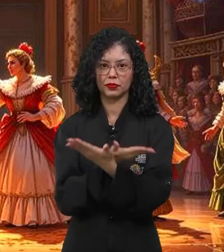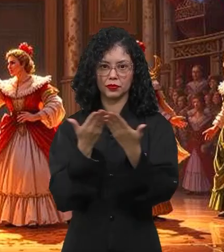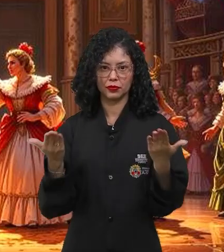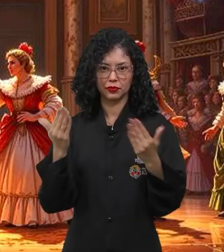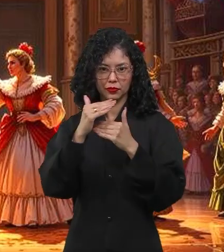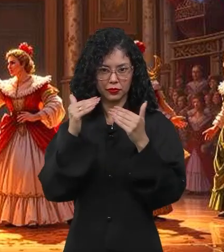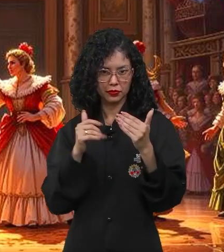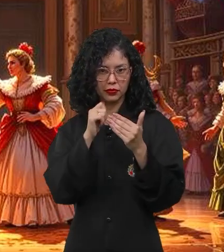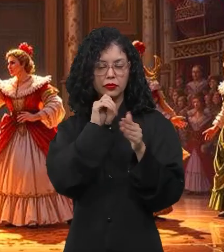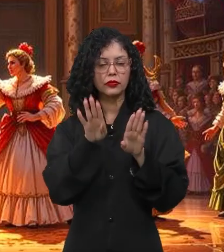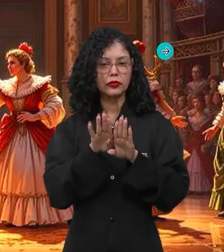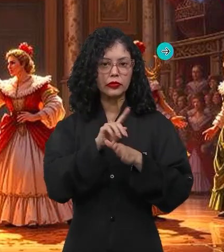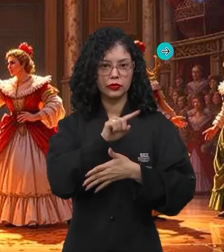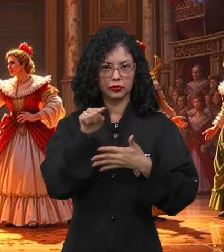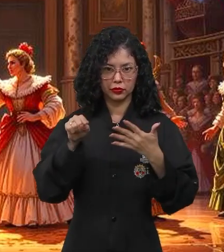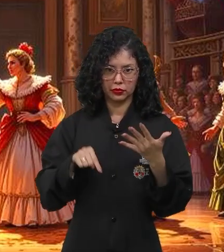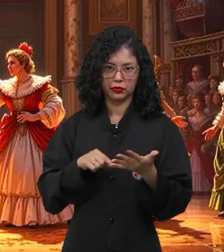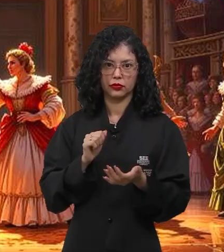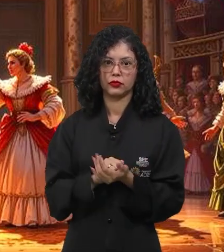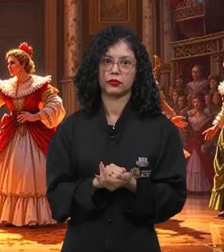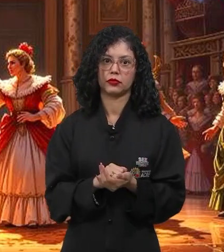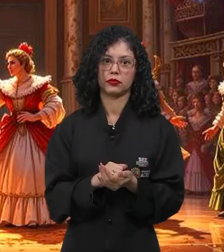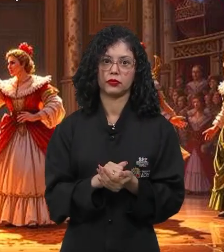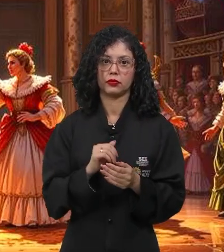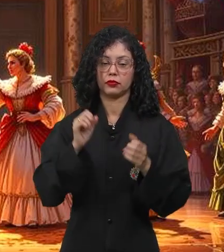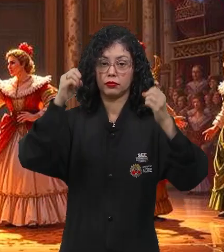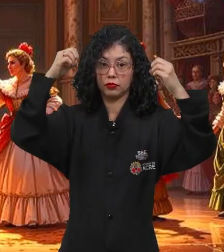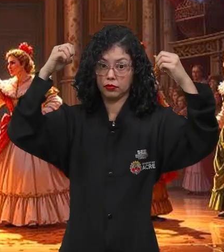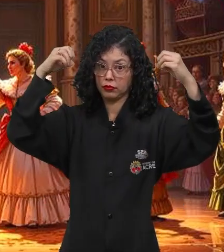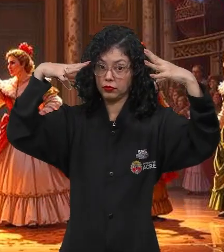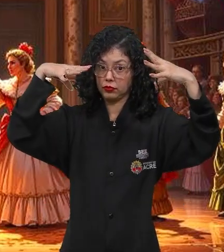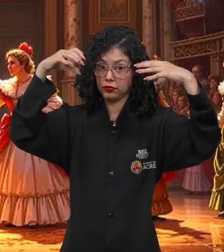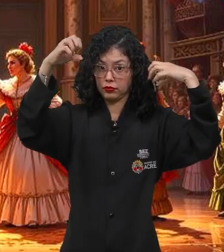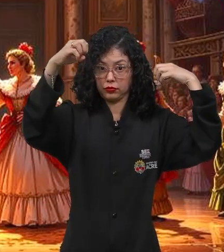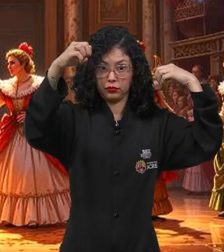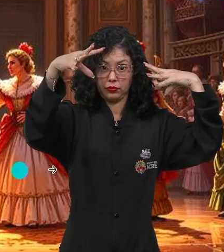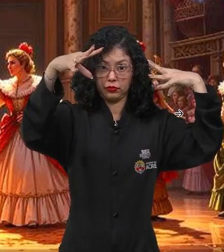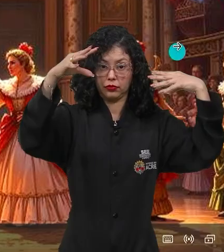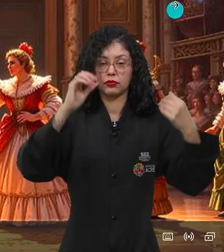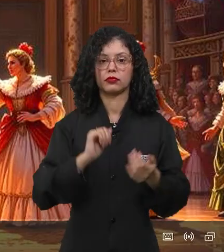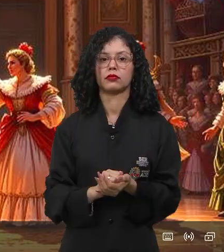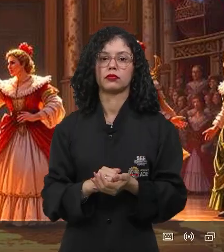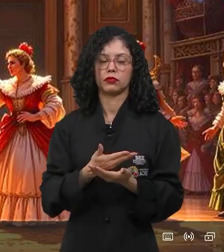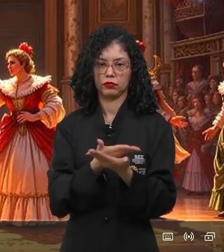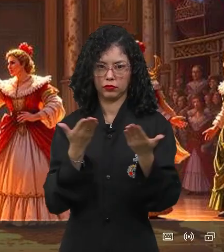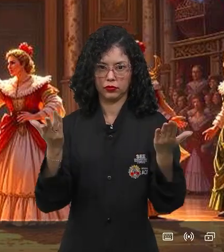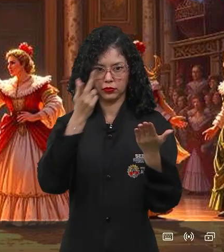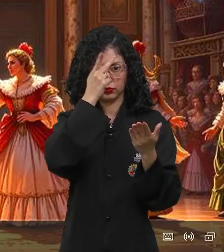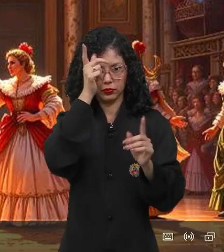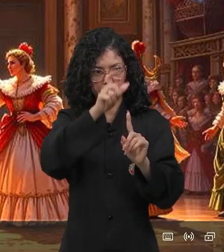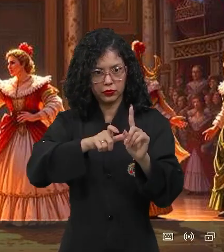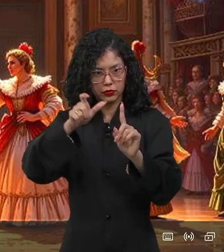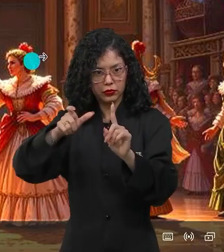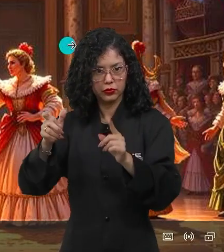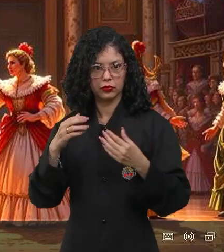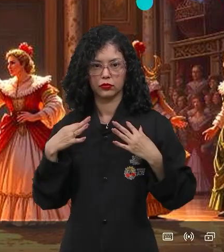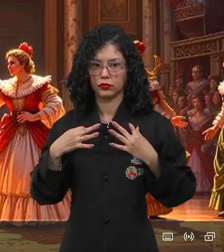tem todos esses elementos, desde a iluminação, o elemento do palco,